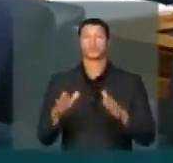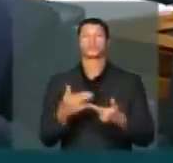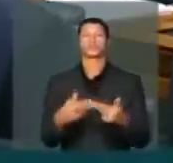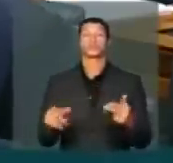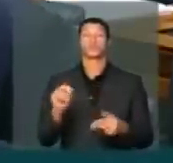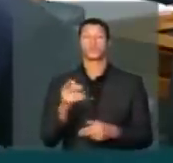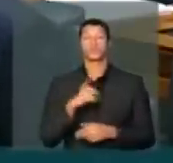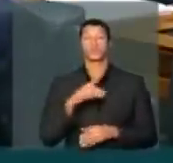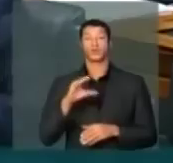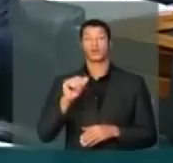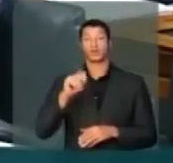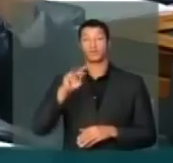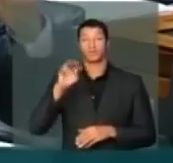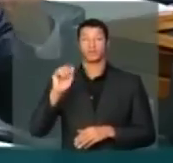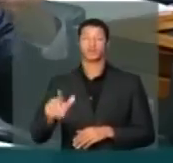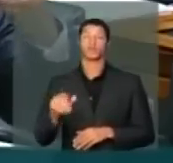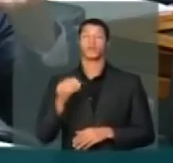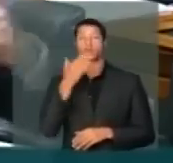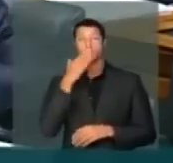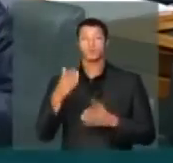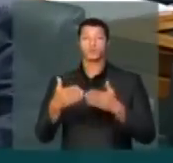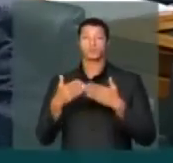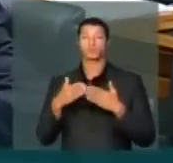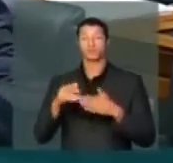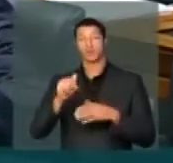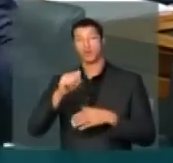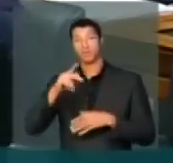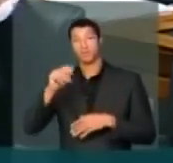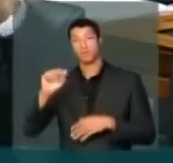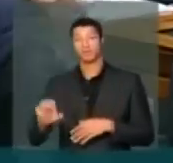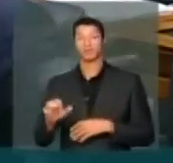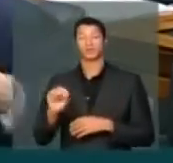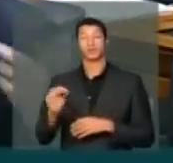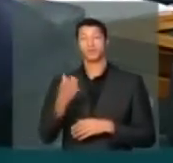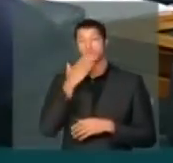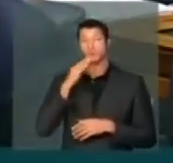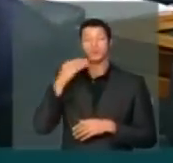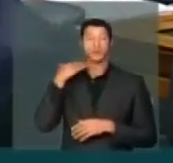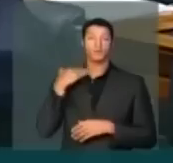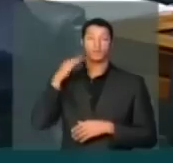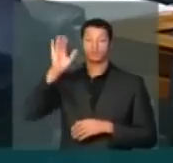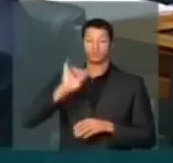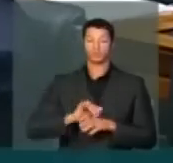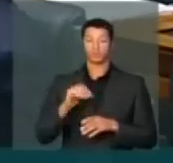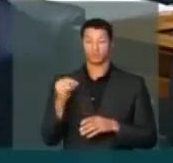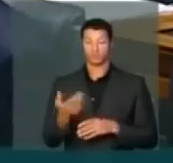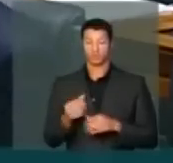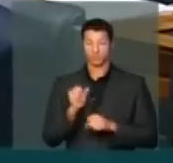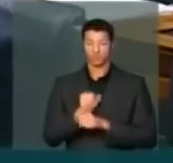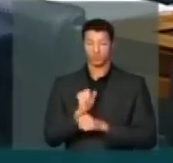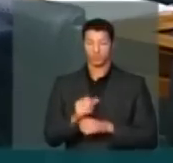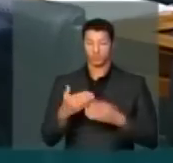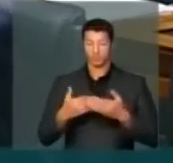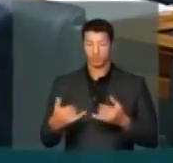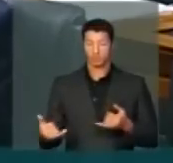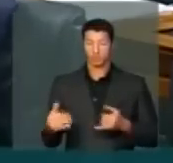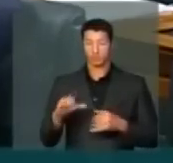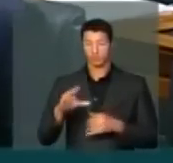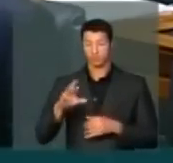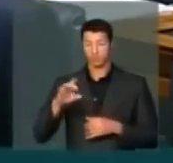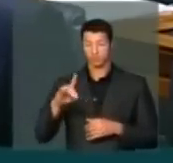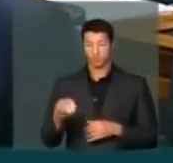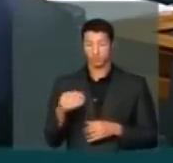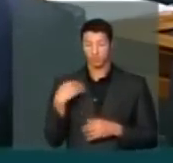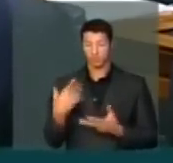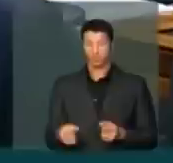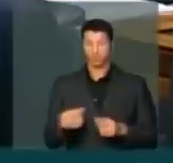negócio, ou tem capital, ou pede emprestado ao pai, ou pede emprestado ao banco, se arrebenta, ou aguarda uma linha de crédito que não vem, ou